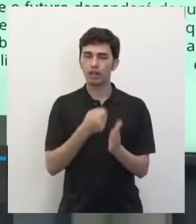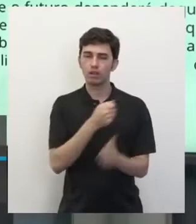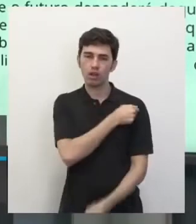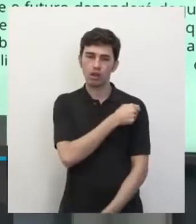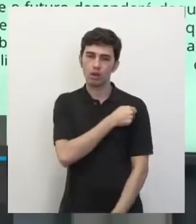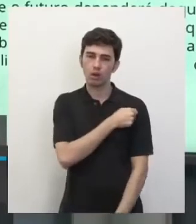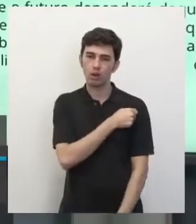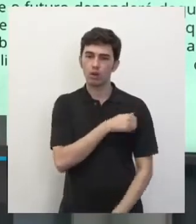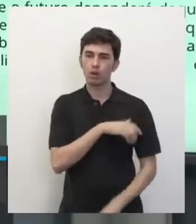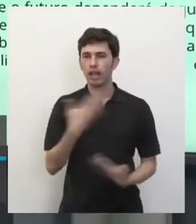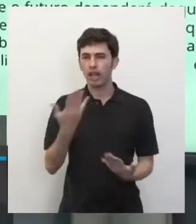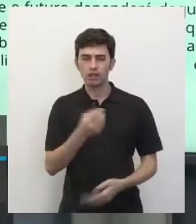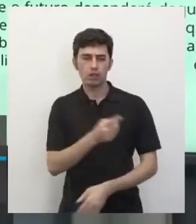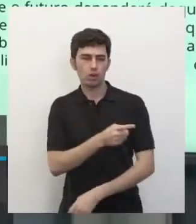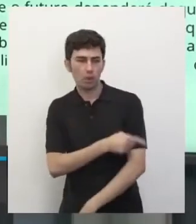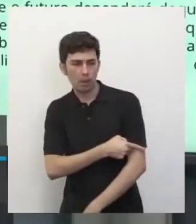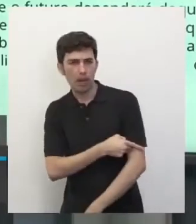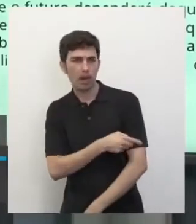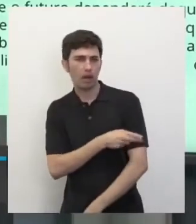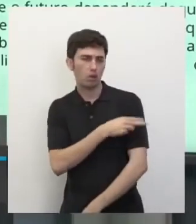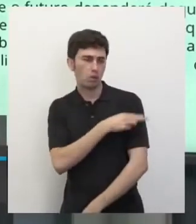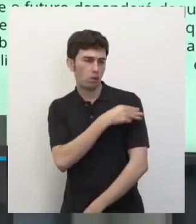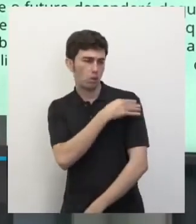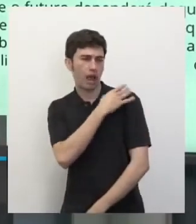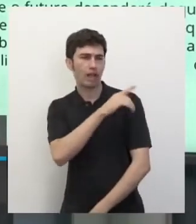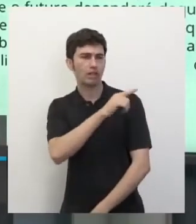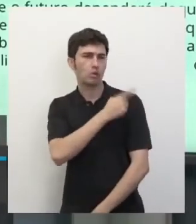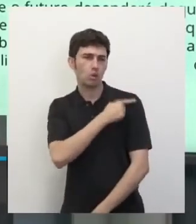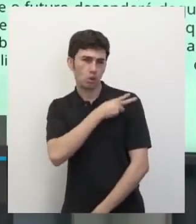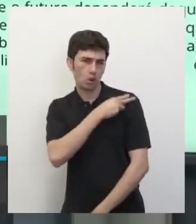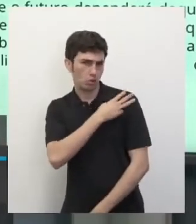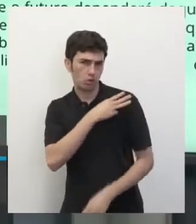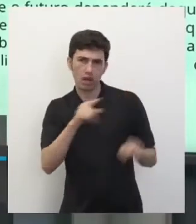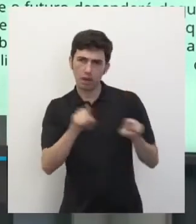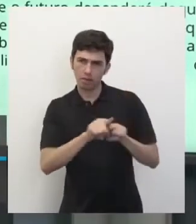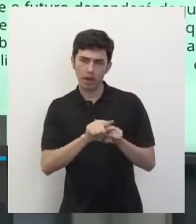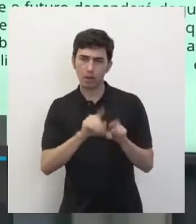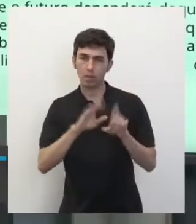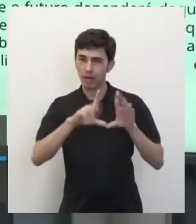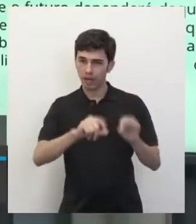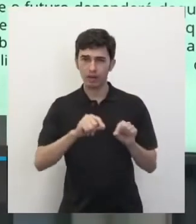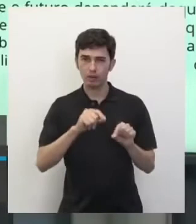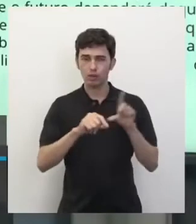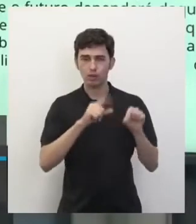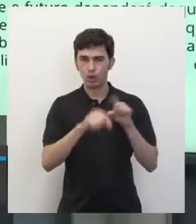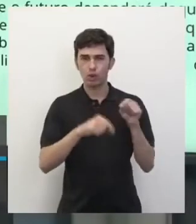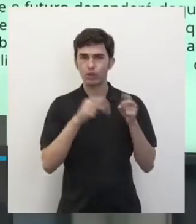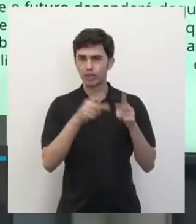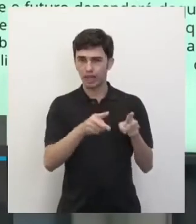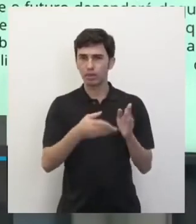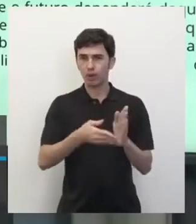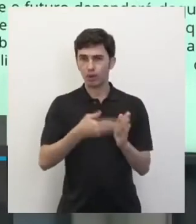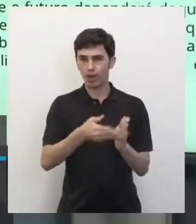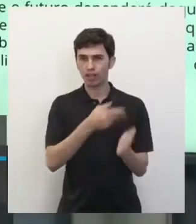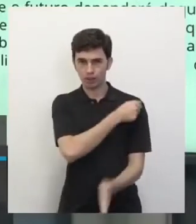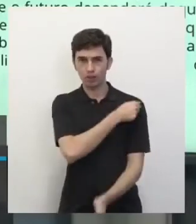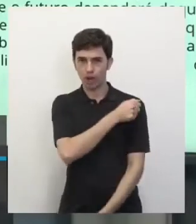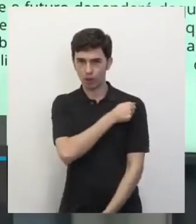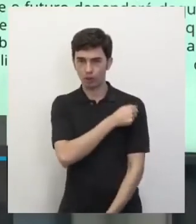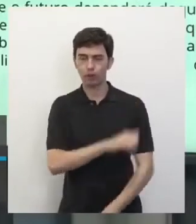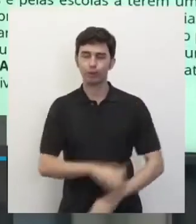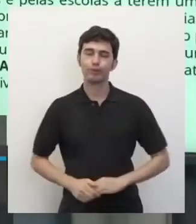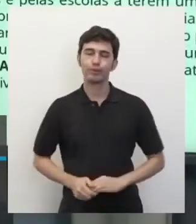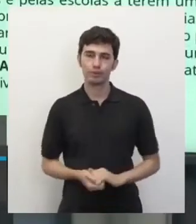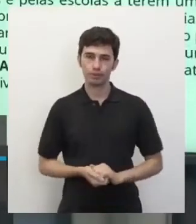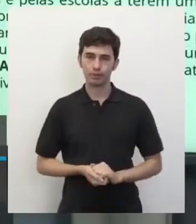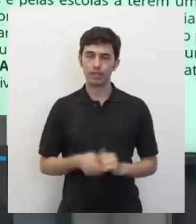o ensino do fundamental, até o médio, porque assim, são textos relevantes. Eu trago para uma linguagem apropriada. Então, nessa questão